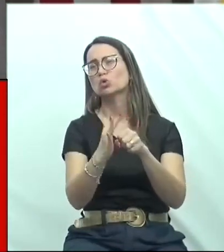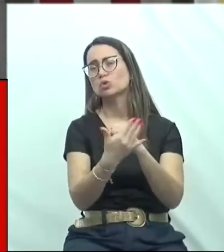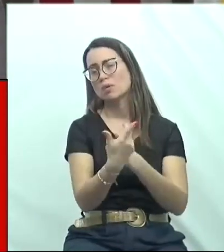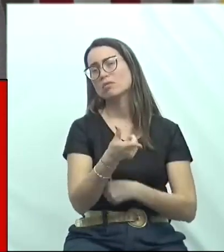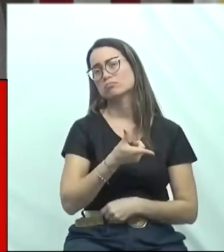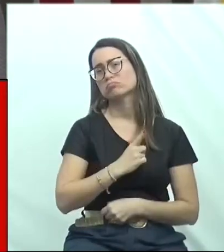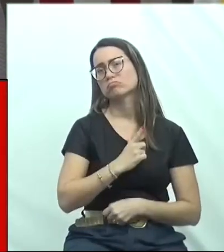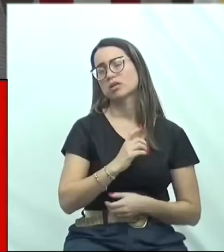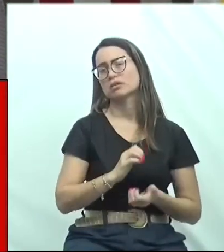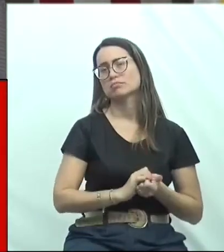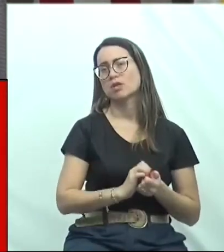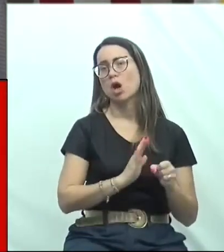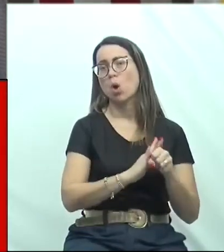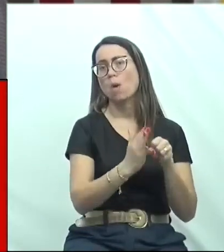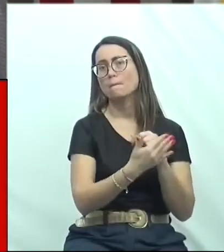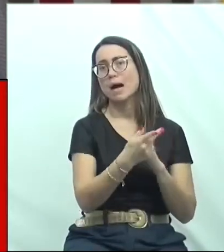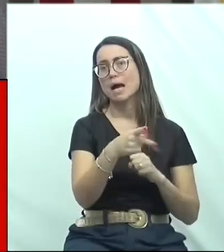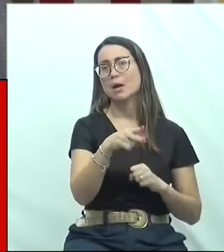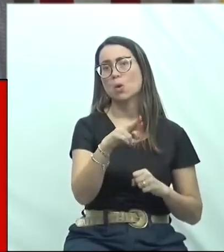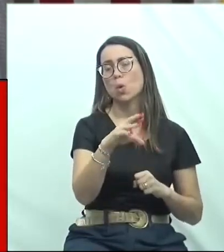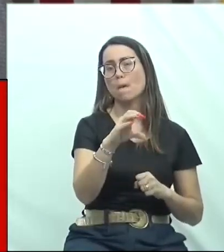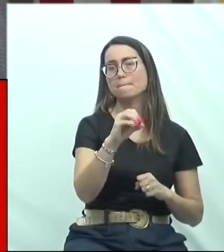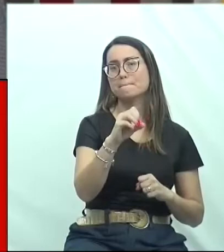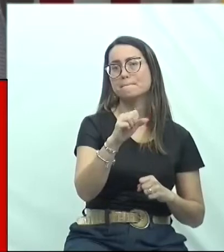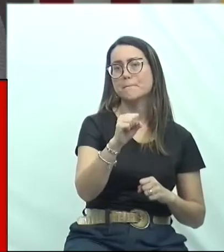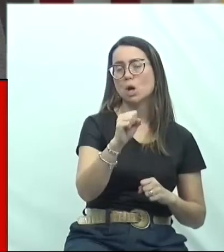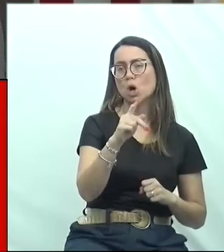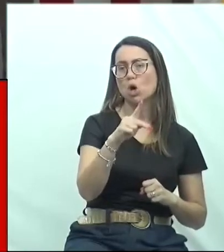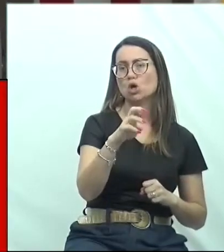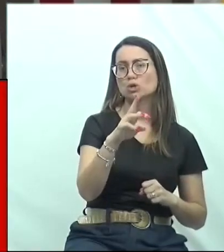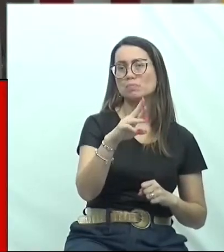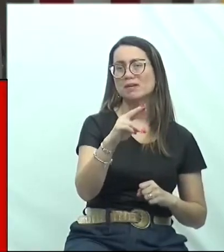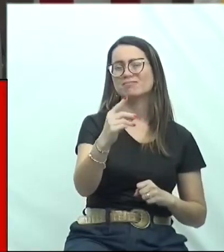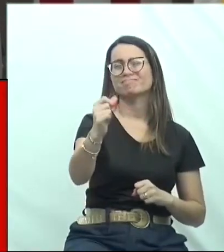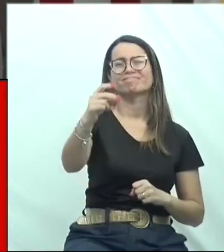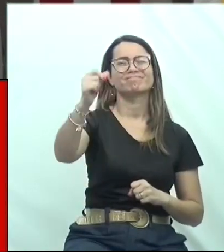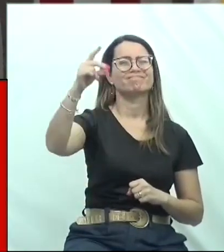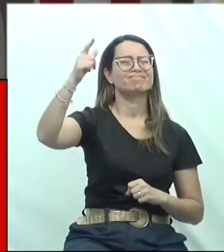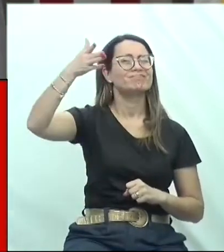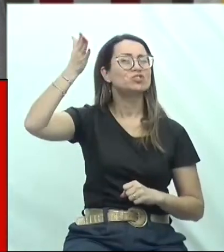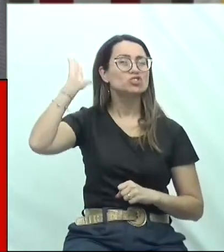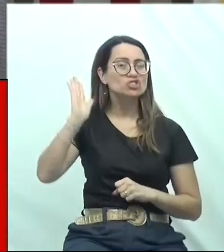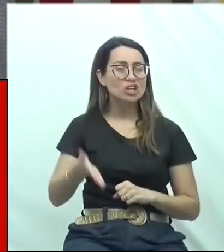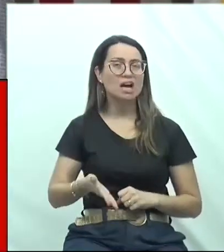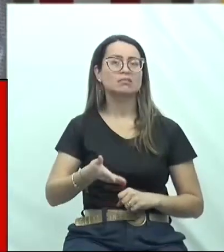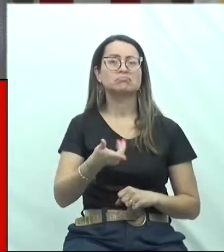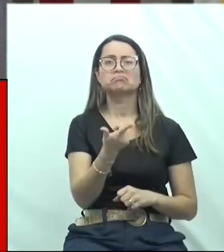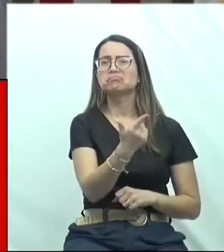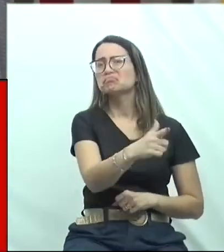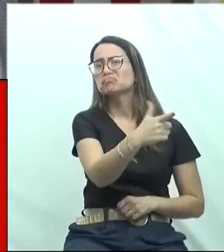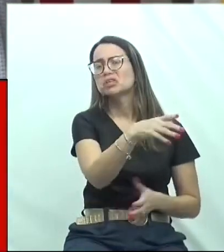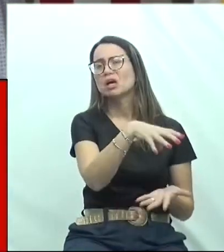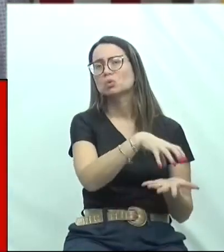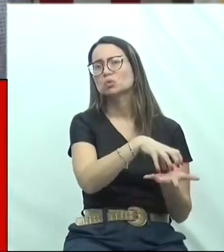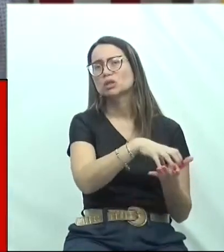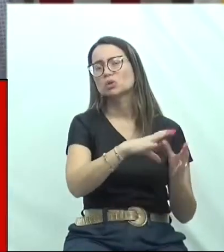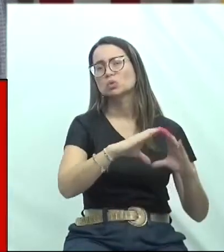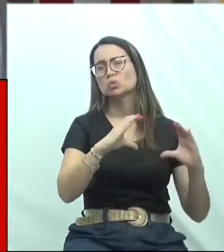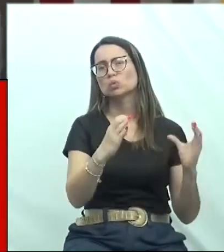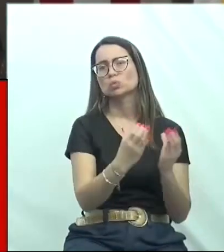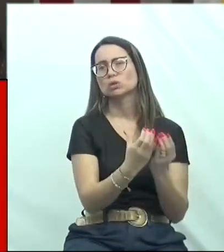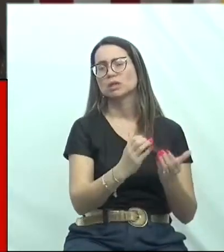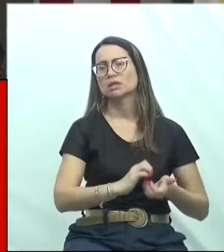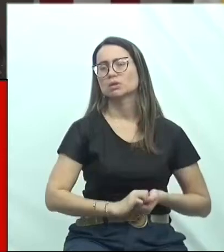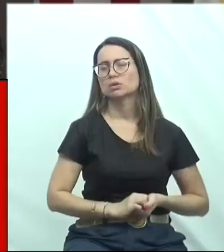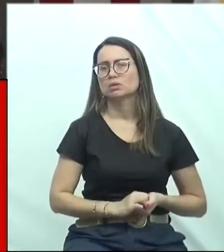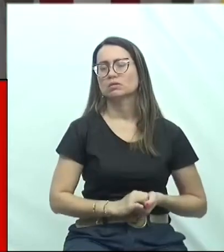O bairro Próspera é um dos bairros mais antigos de Criciúma. Depois do bairro Próspera, se formou-se